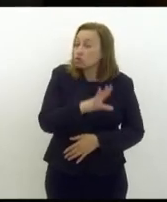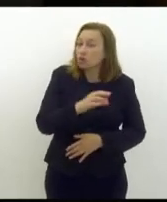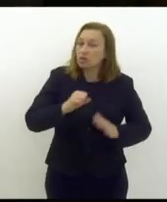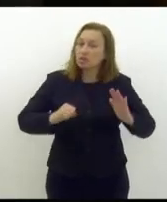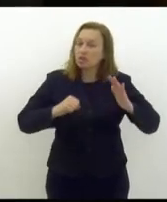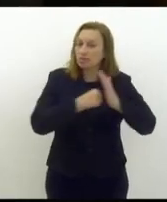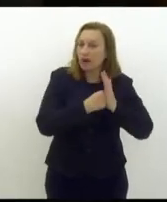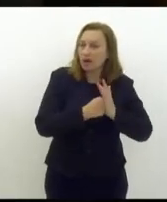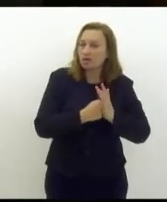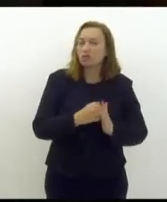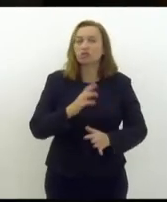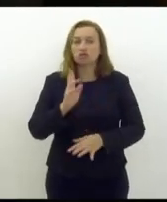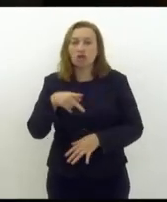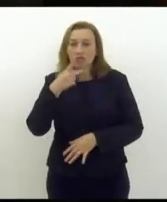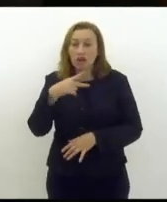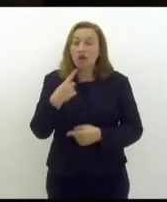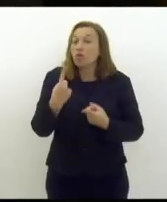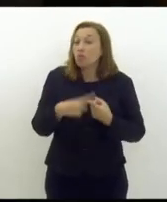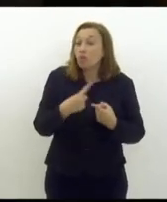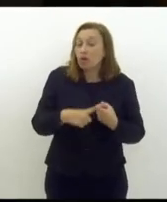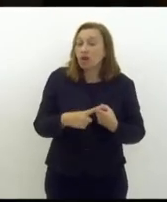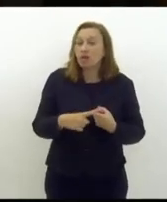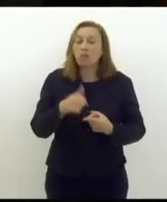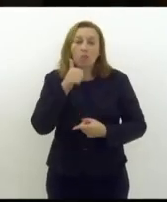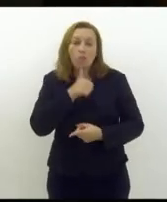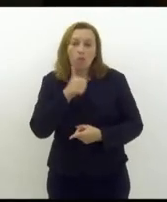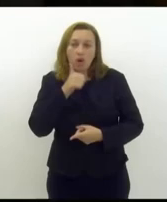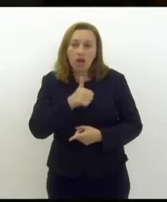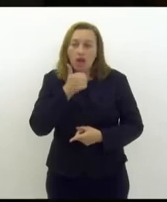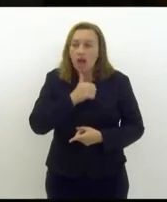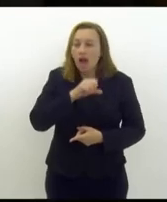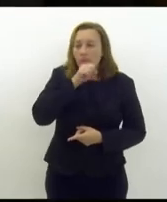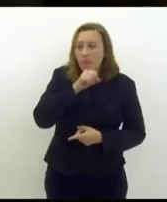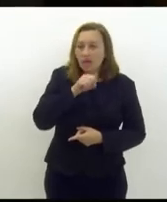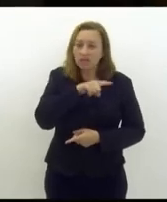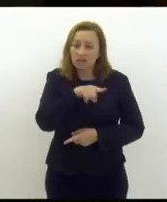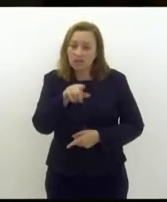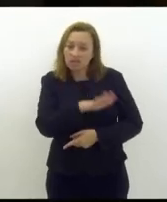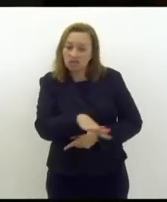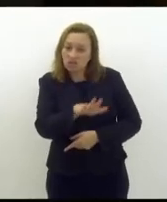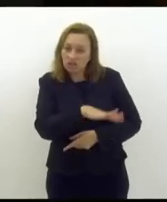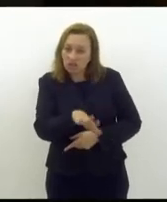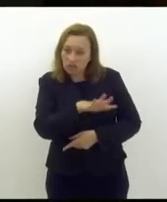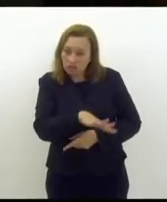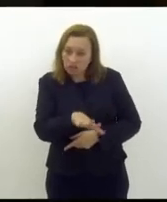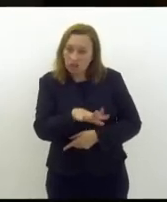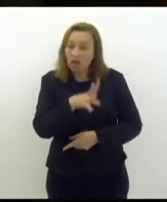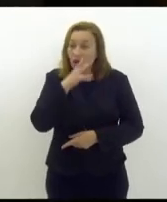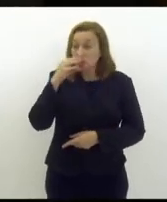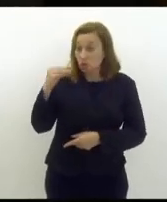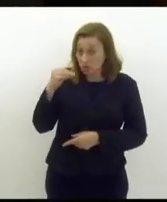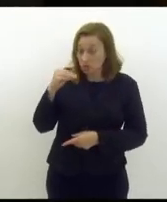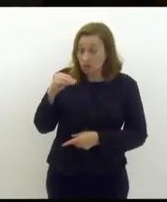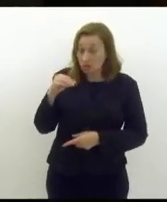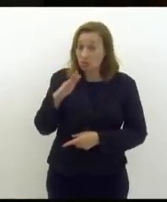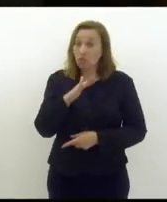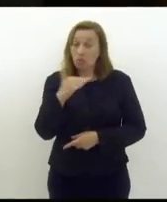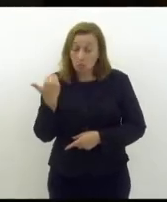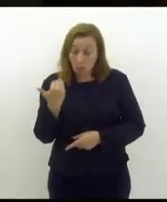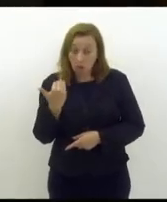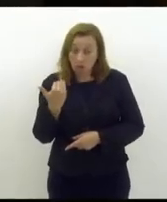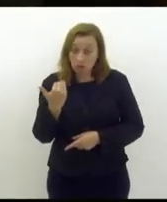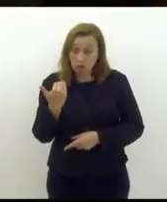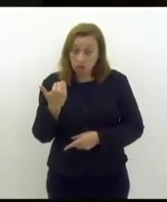impactos que eu acabei de dizer porque são mulheres a mãe dessas crianças desses adolescentes que foram assassinados